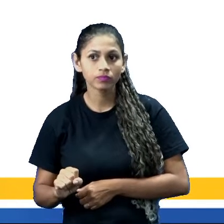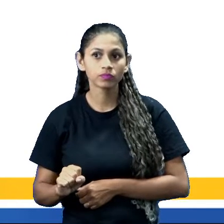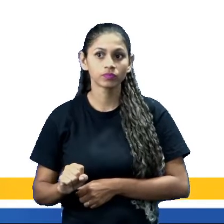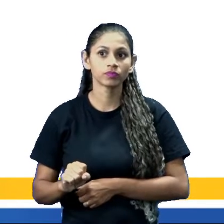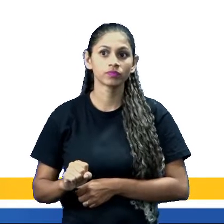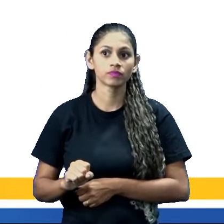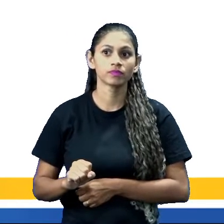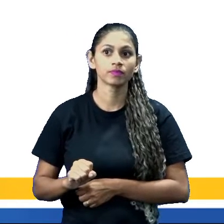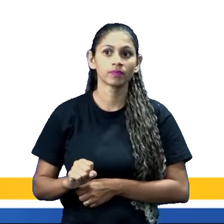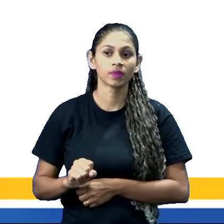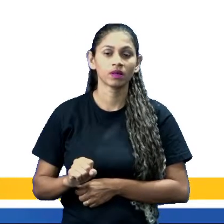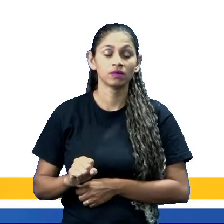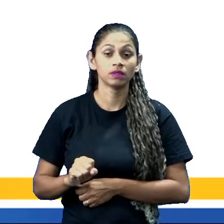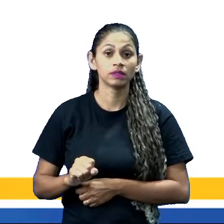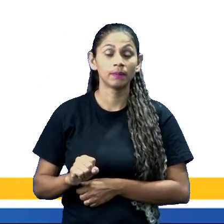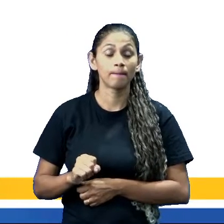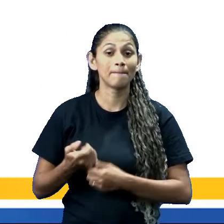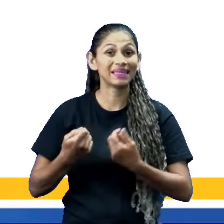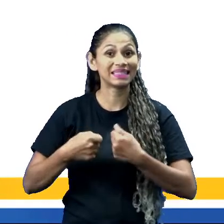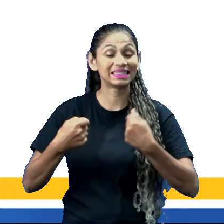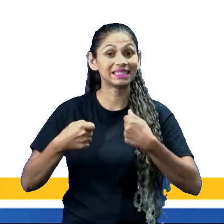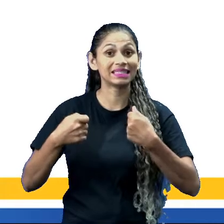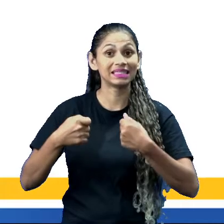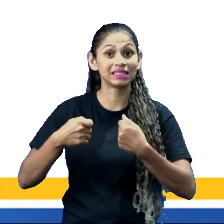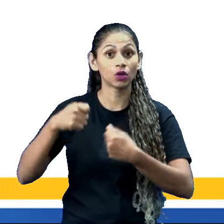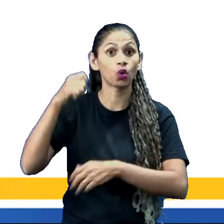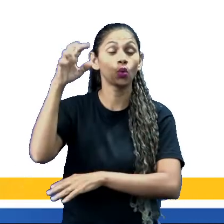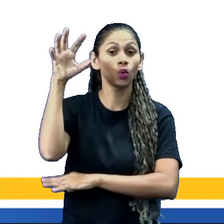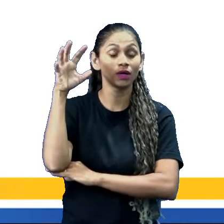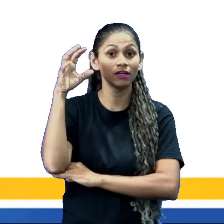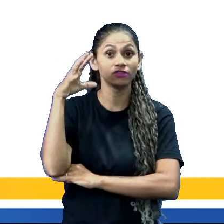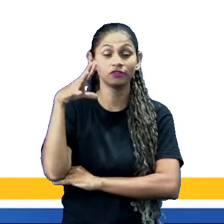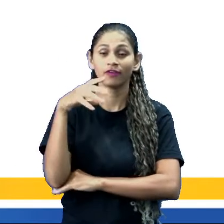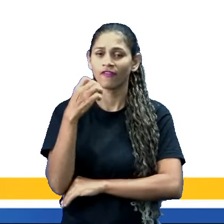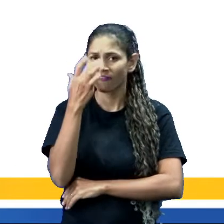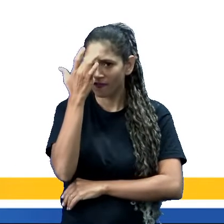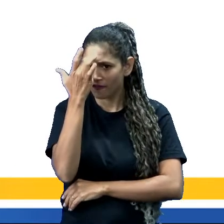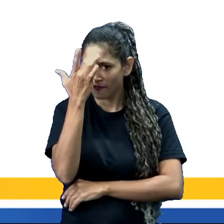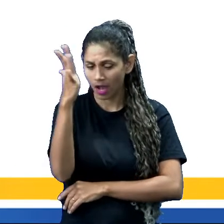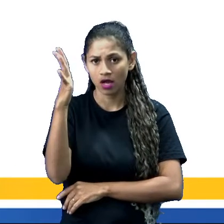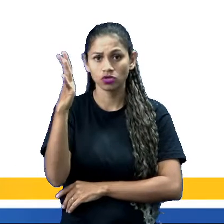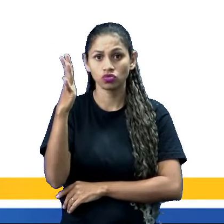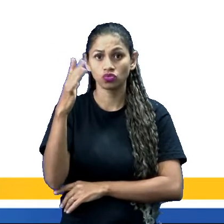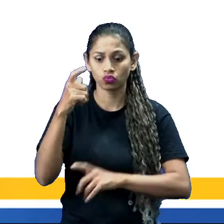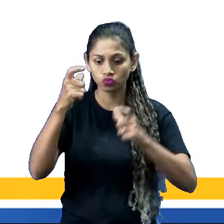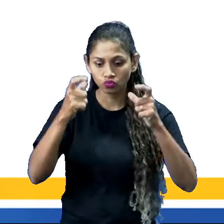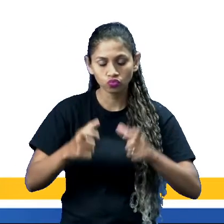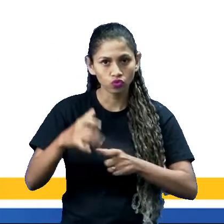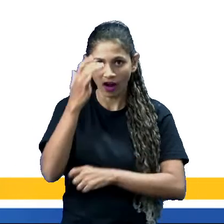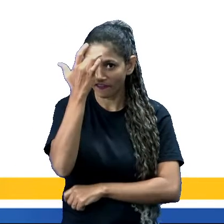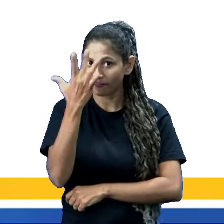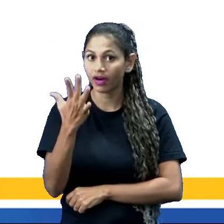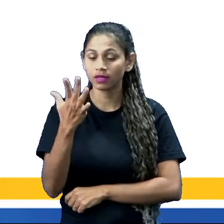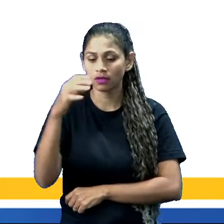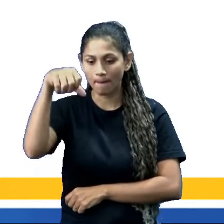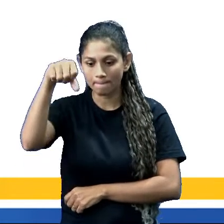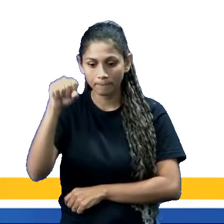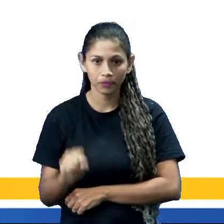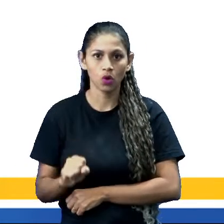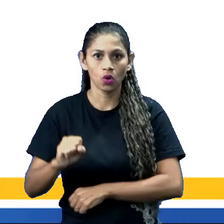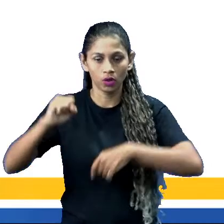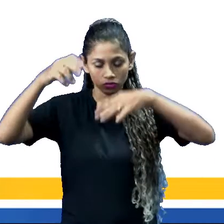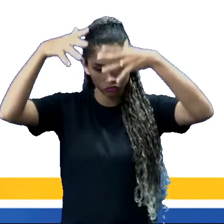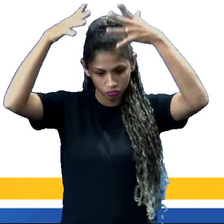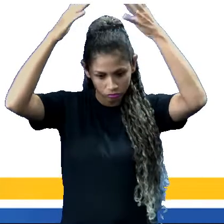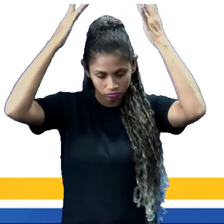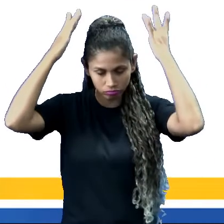joelho, e deve estar o quê? Localizado em um local de fácil acesso, né? Então você vai lá, entra debaixo, já puxa a alavanca e vai